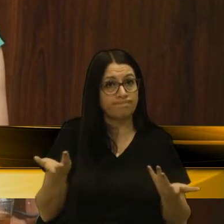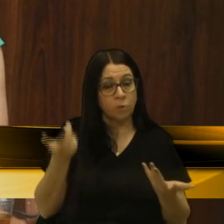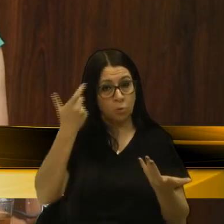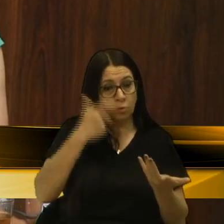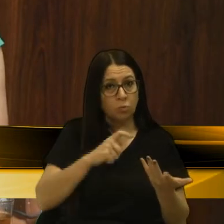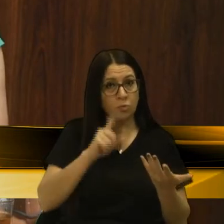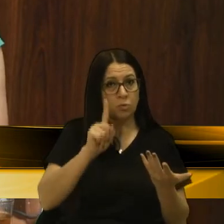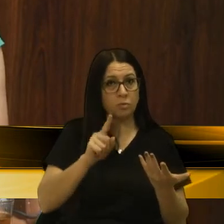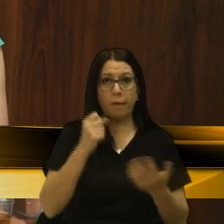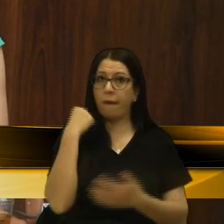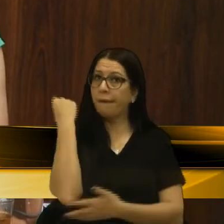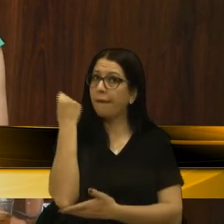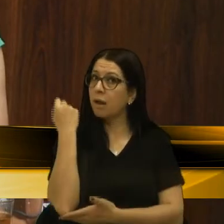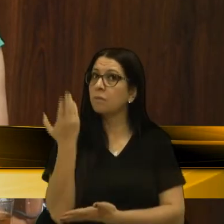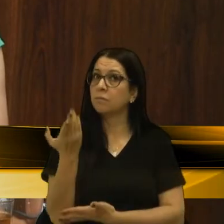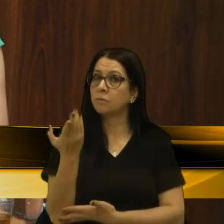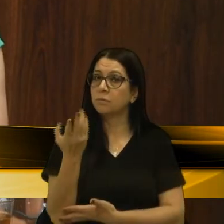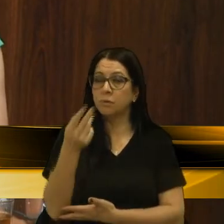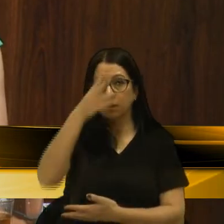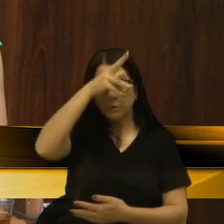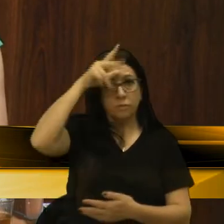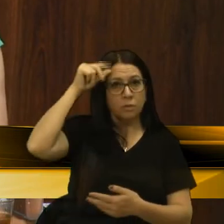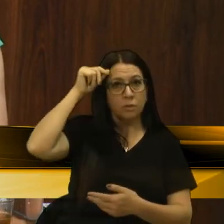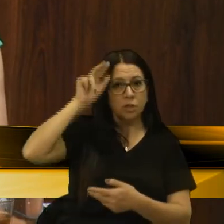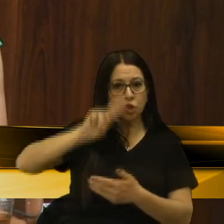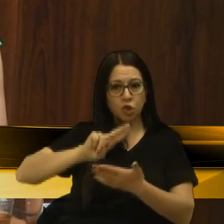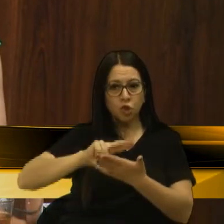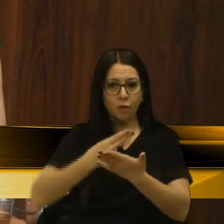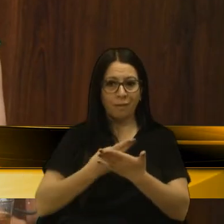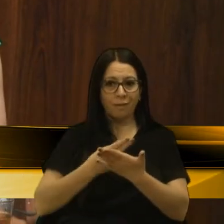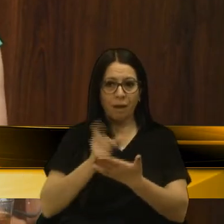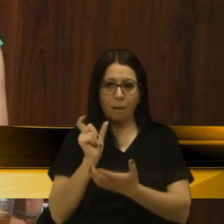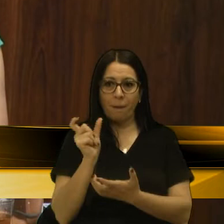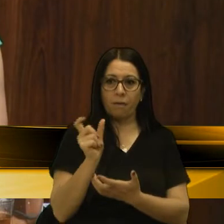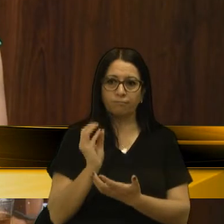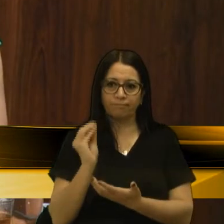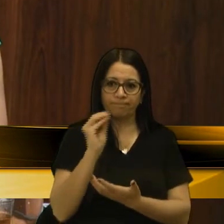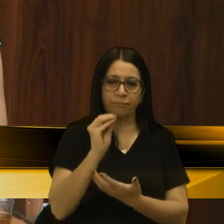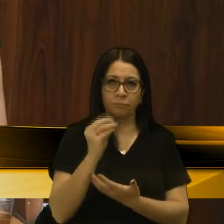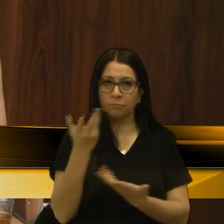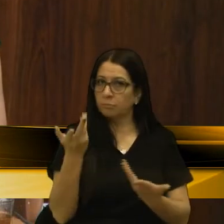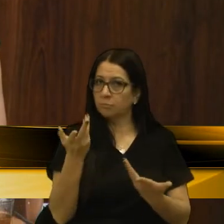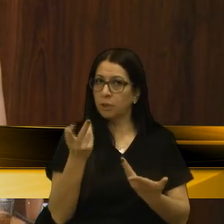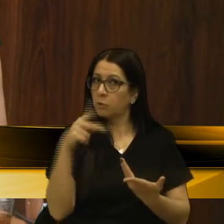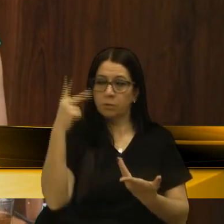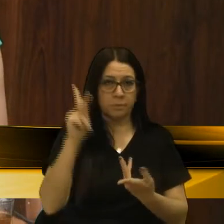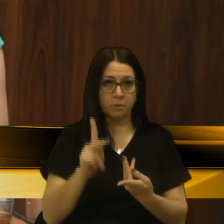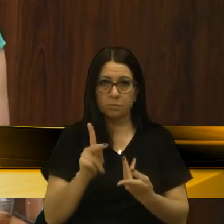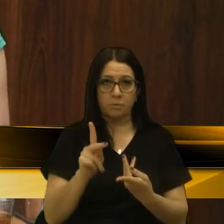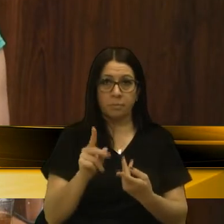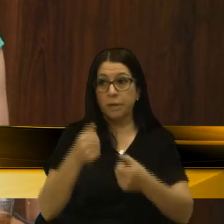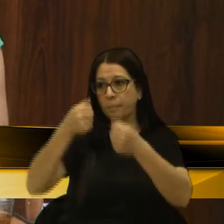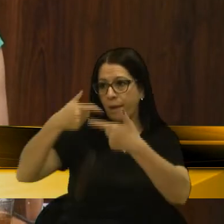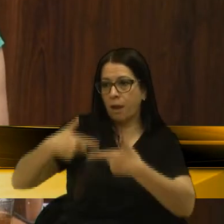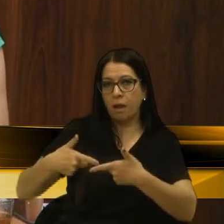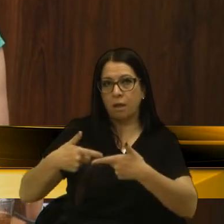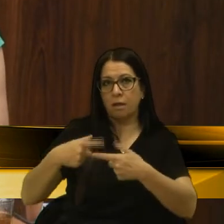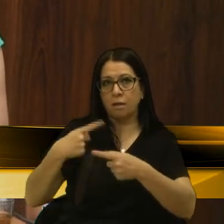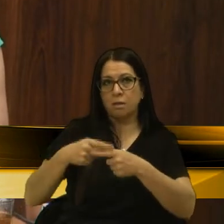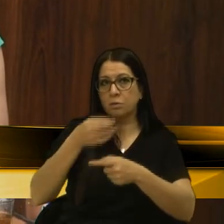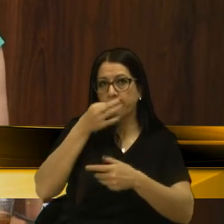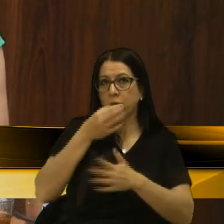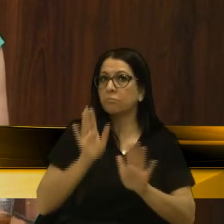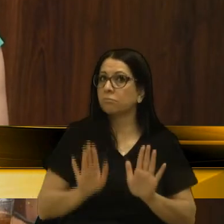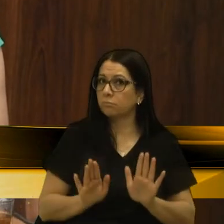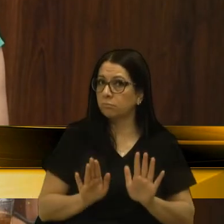é bastante grave, né? Quando a prefeitura distorce ou coloca palavras na boca de pessoas para justificar o seu